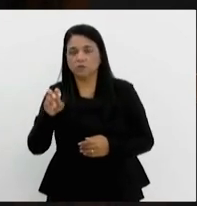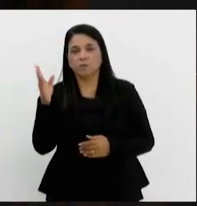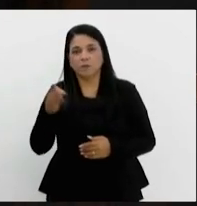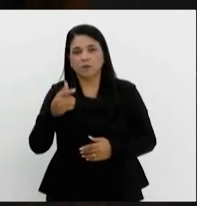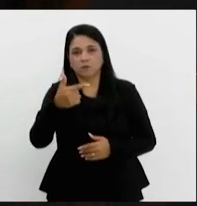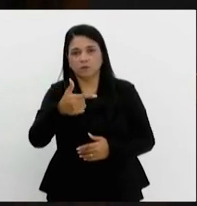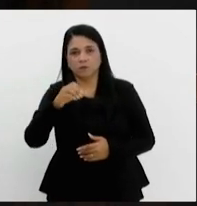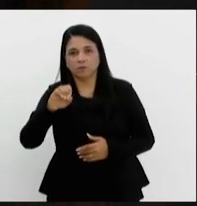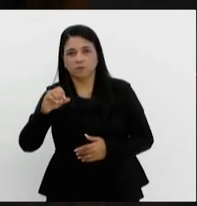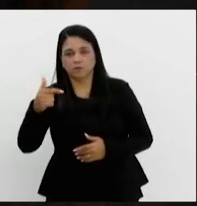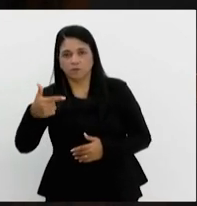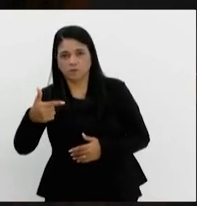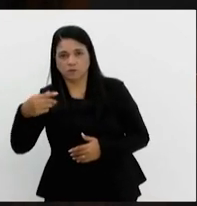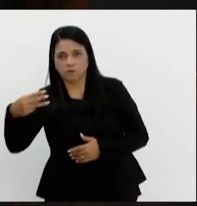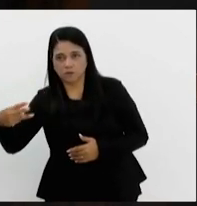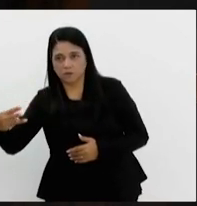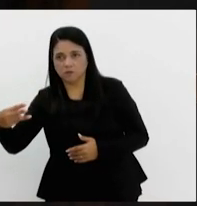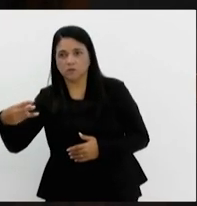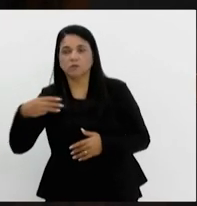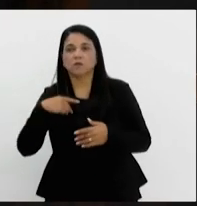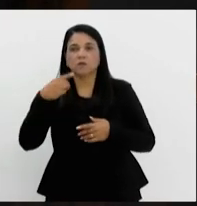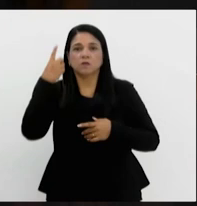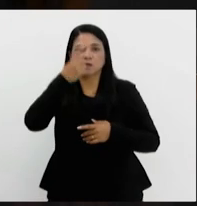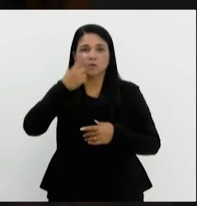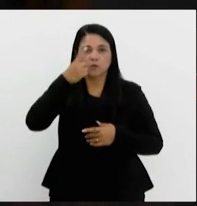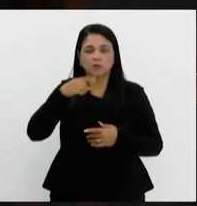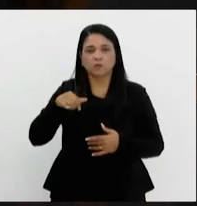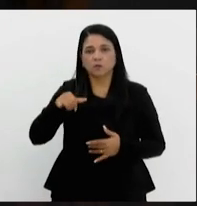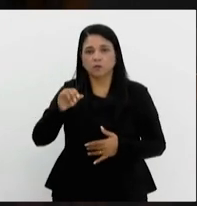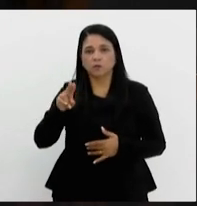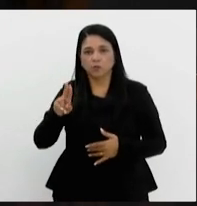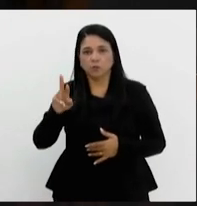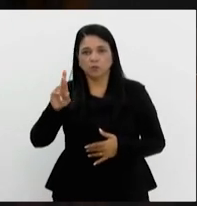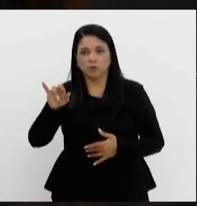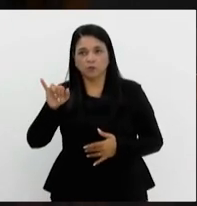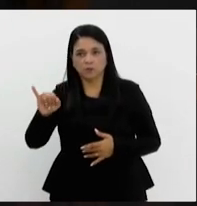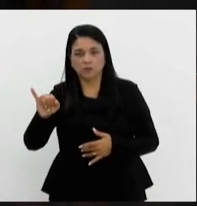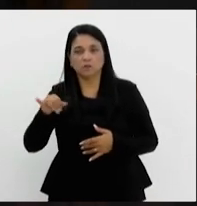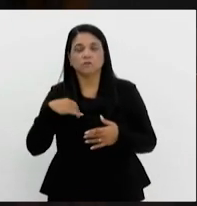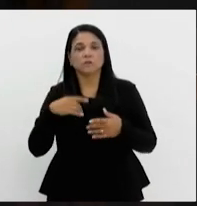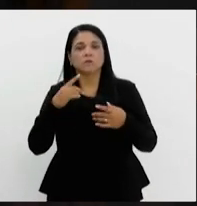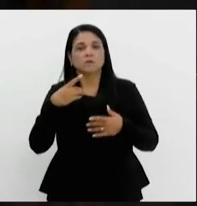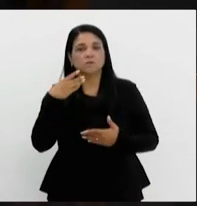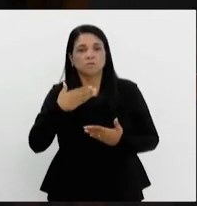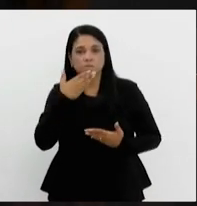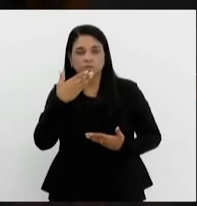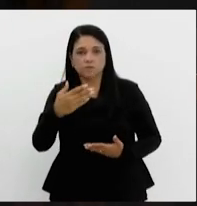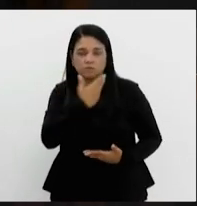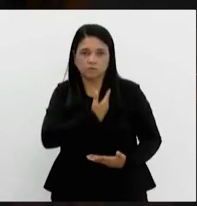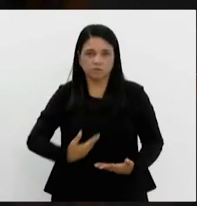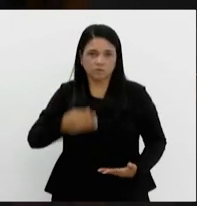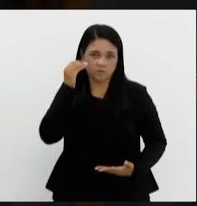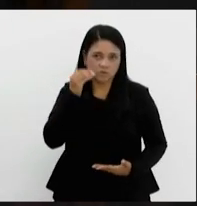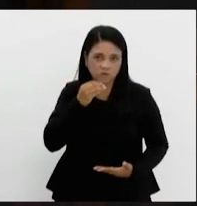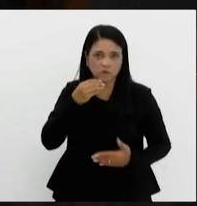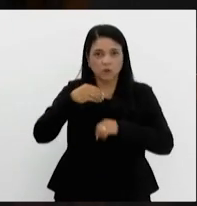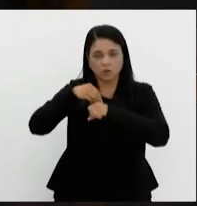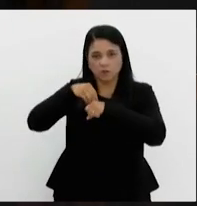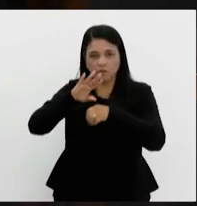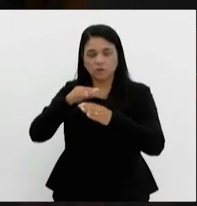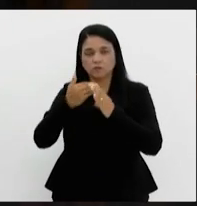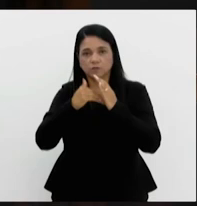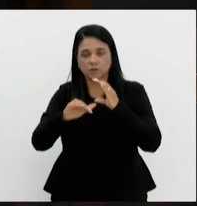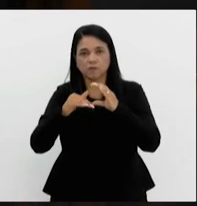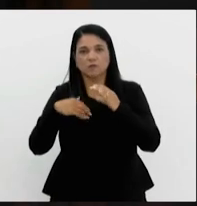2023, de autoria do deputado Iuri, que solicita ao excelentíssimo governador do estado do Rio de Janeiro o envio de mensagem dispondo sobre